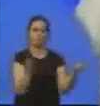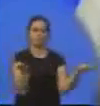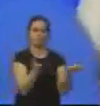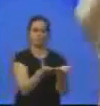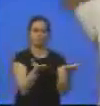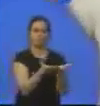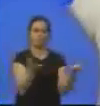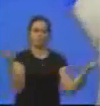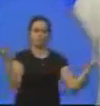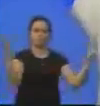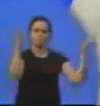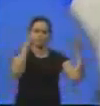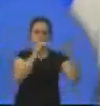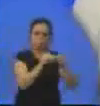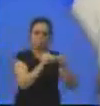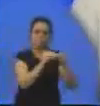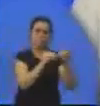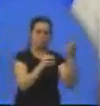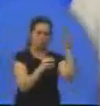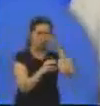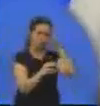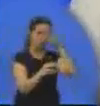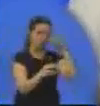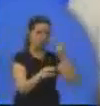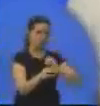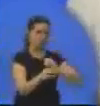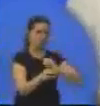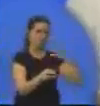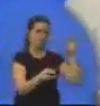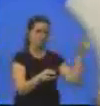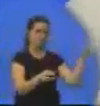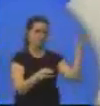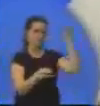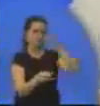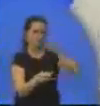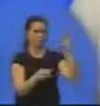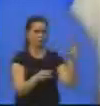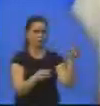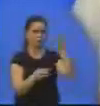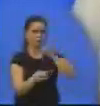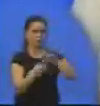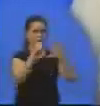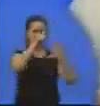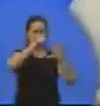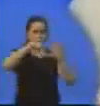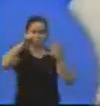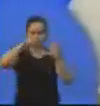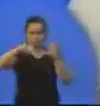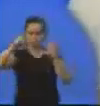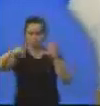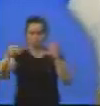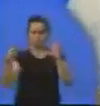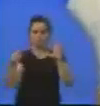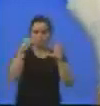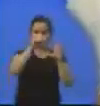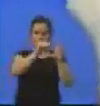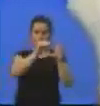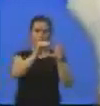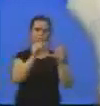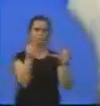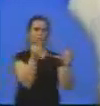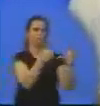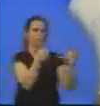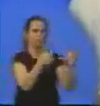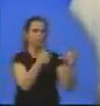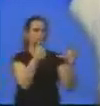vamos juntar todas as informações num gráfico. Então, começa. Você calculou